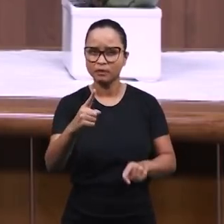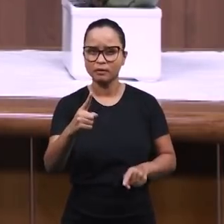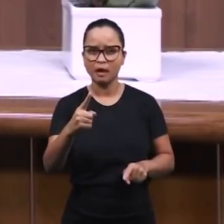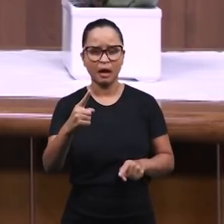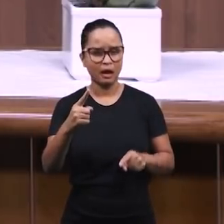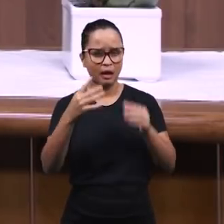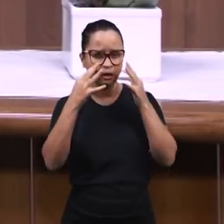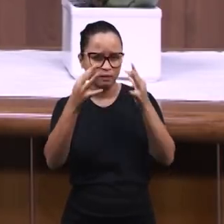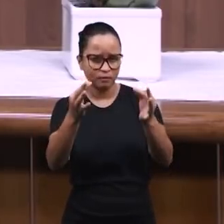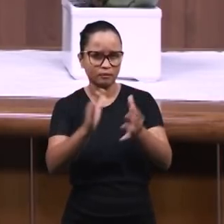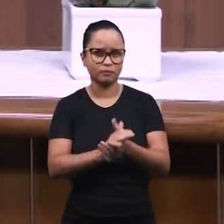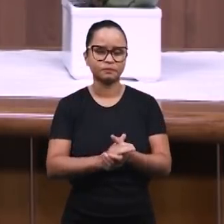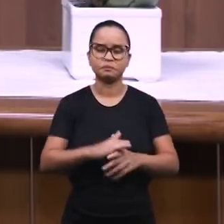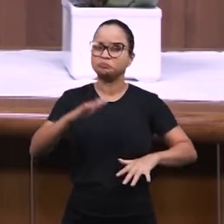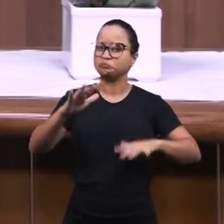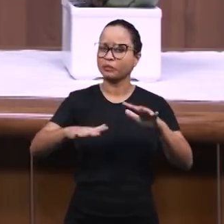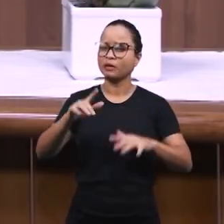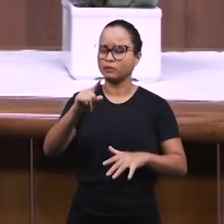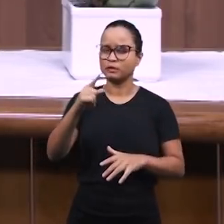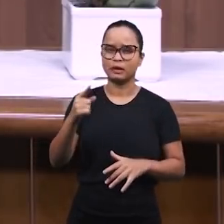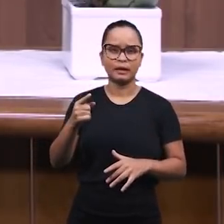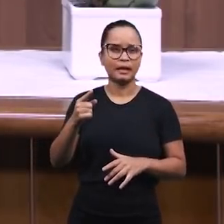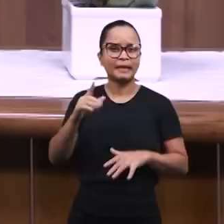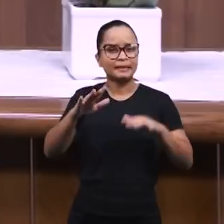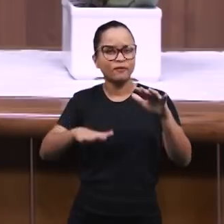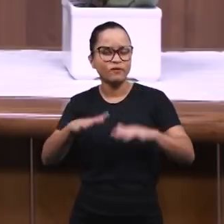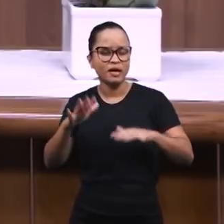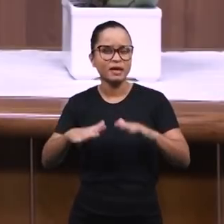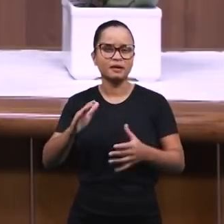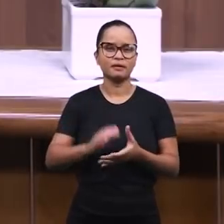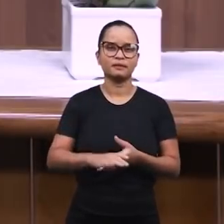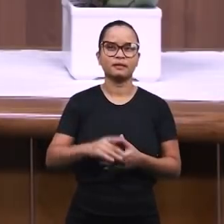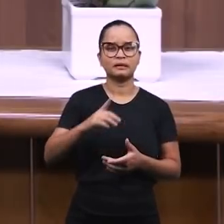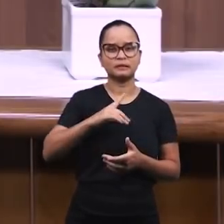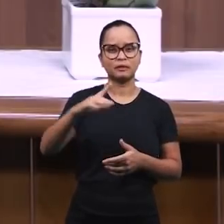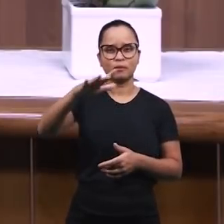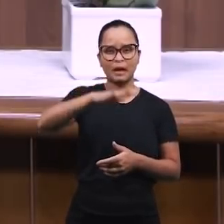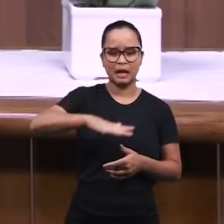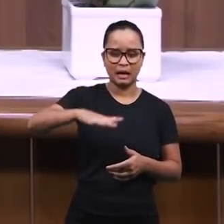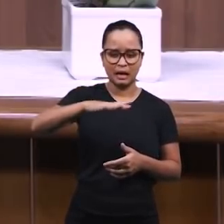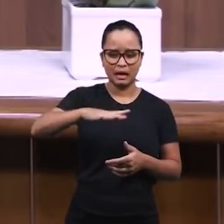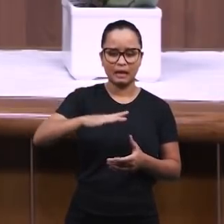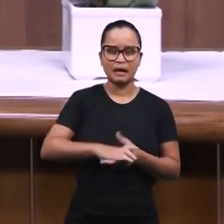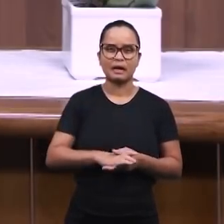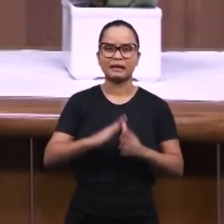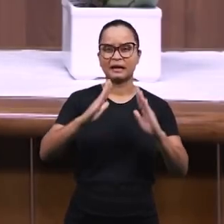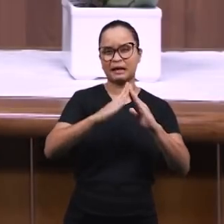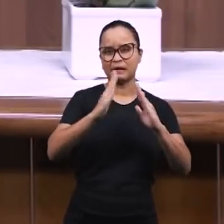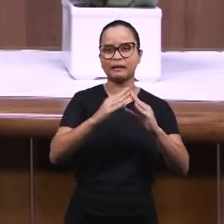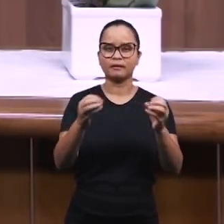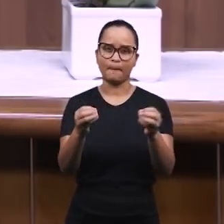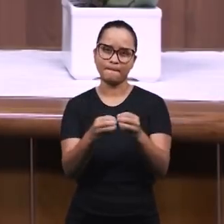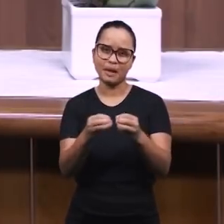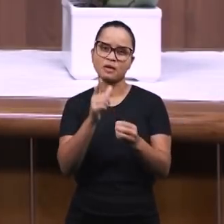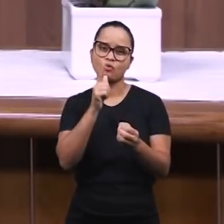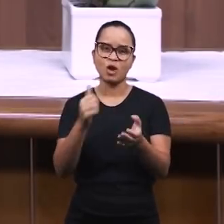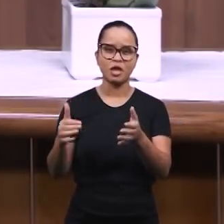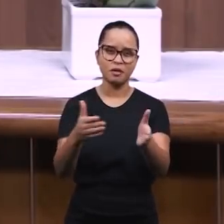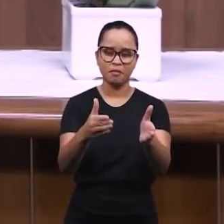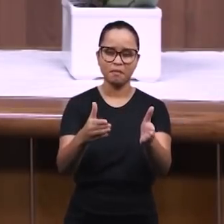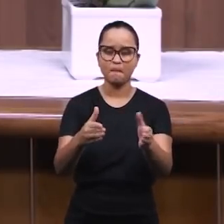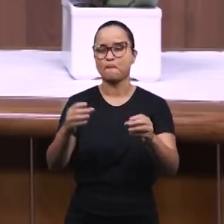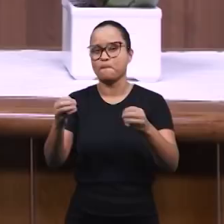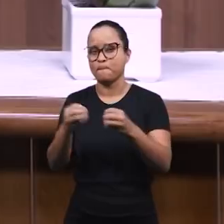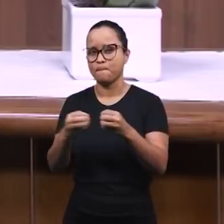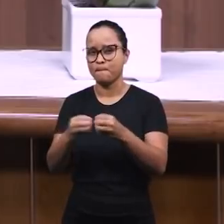isso. Talvez você tenha tido oportunidade, aqueles que moram em regiões perto de rios, de lagos